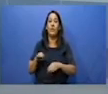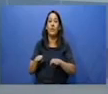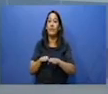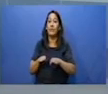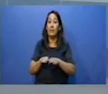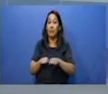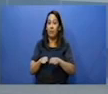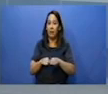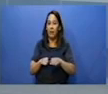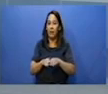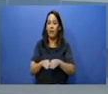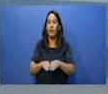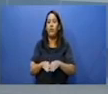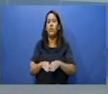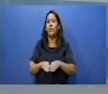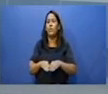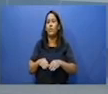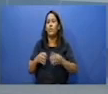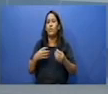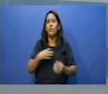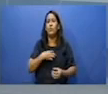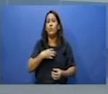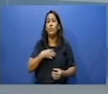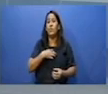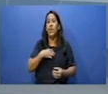por meio